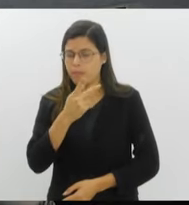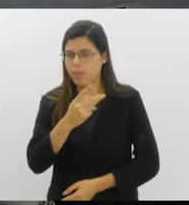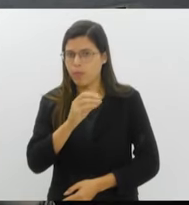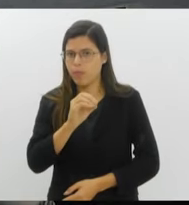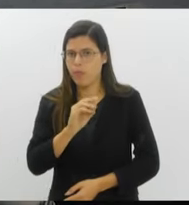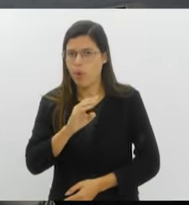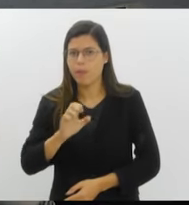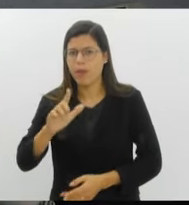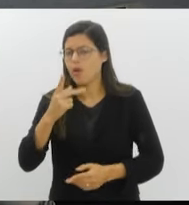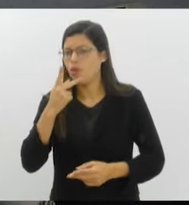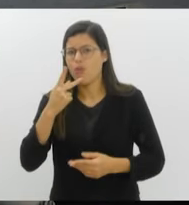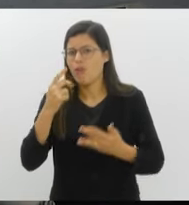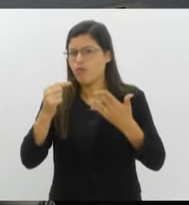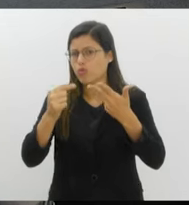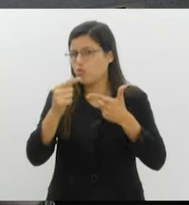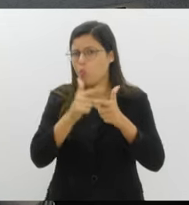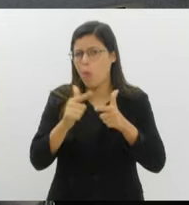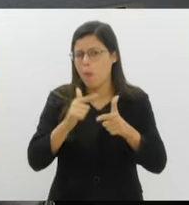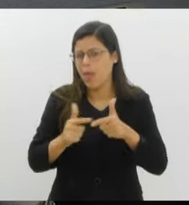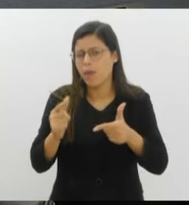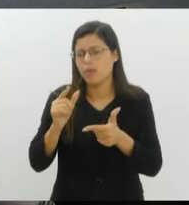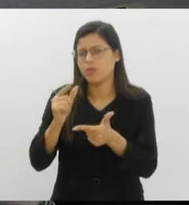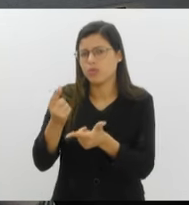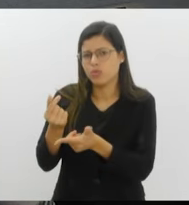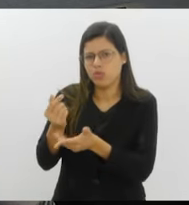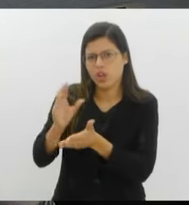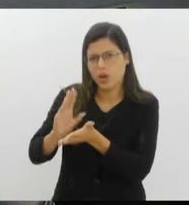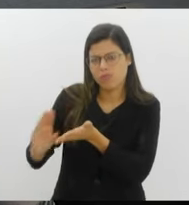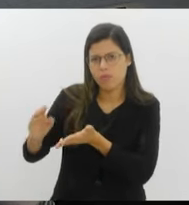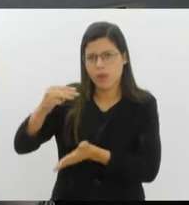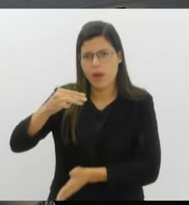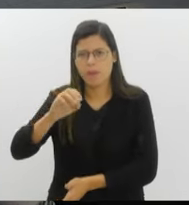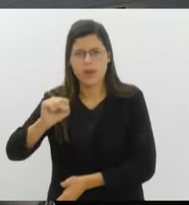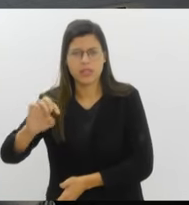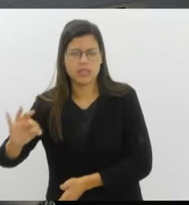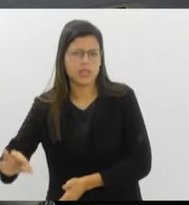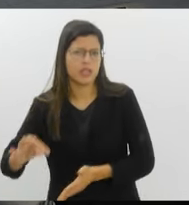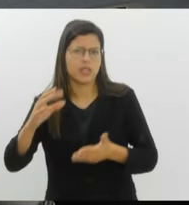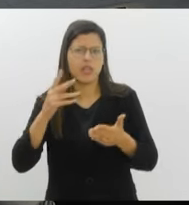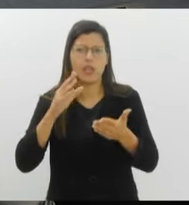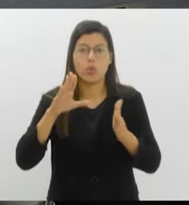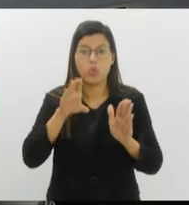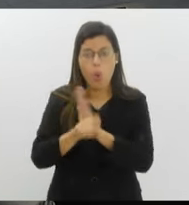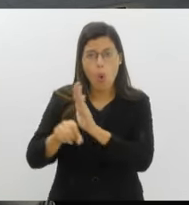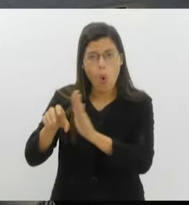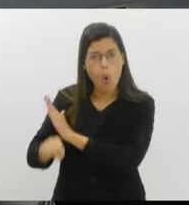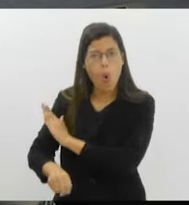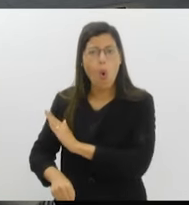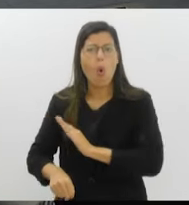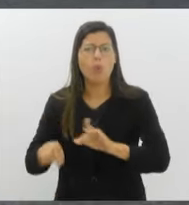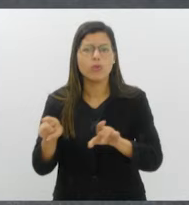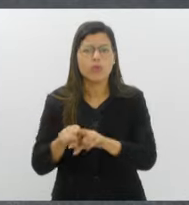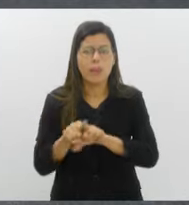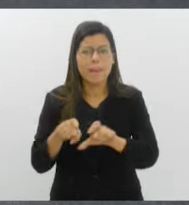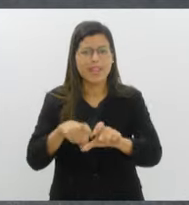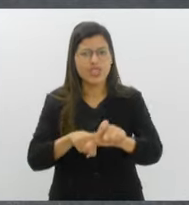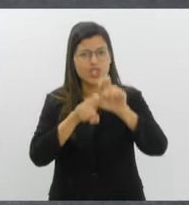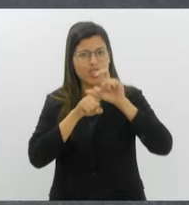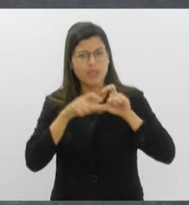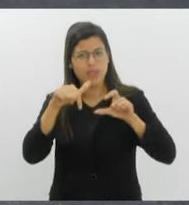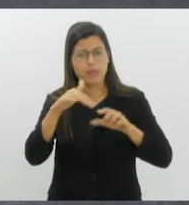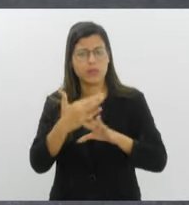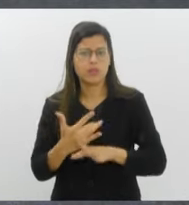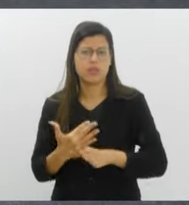taradão, ele não falou do dinheiro para o MST, ele não falou do rombo histórico nos cofres públicos, ele não falou num déficit de 6 bilhões de dívida que vai deixar para essa